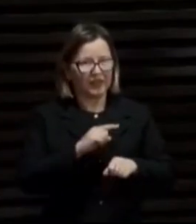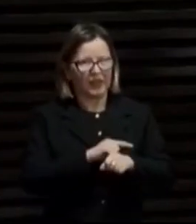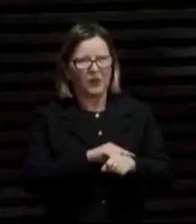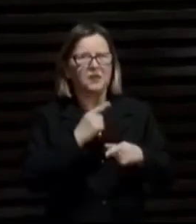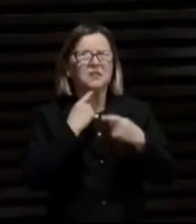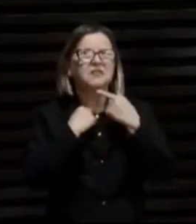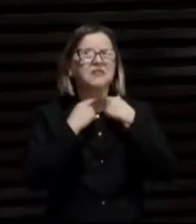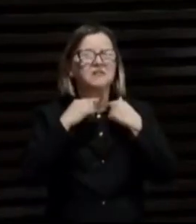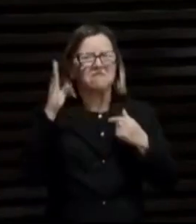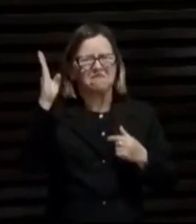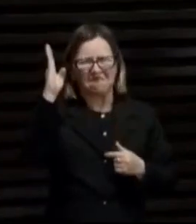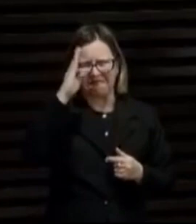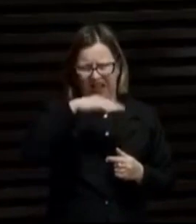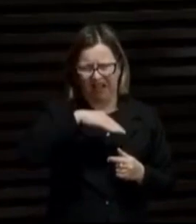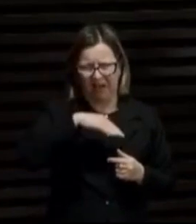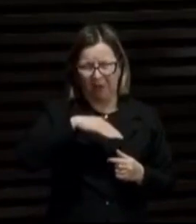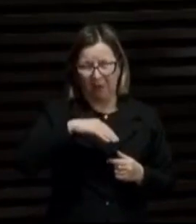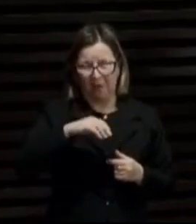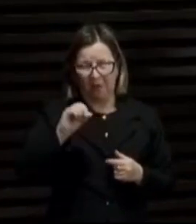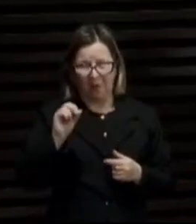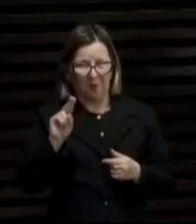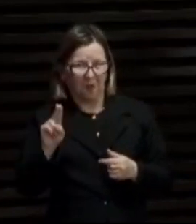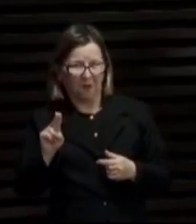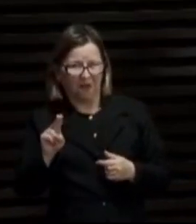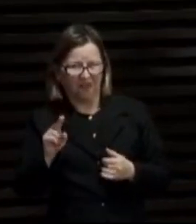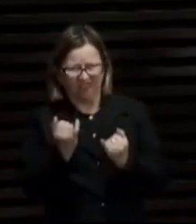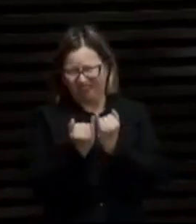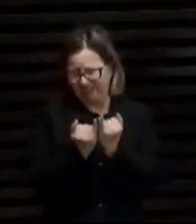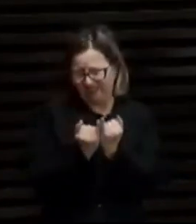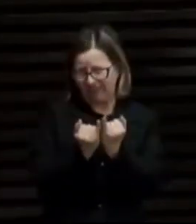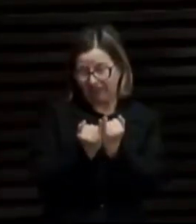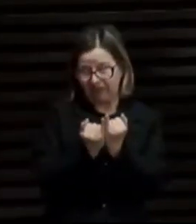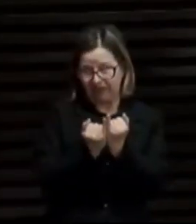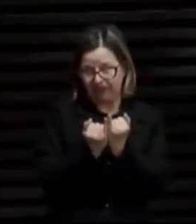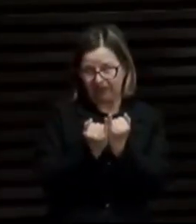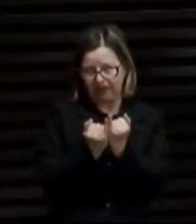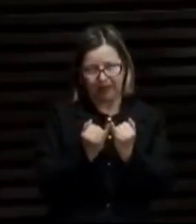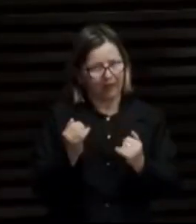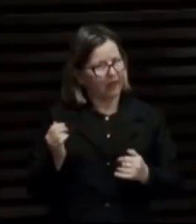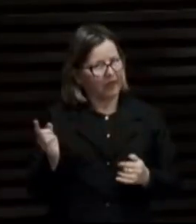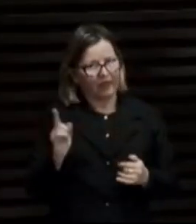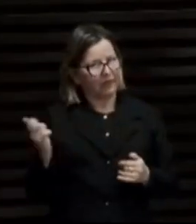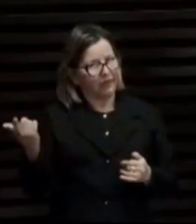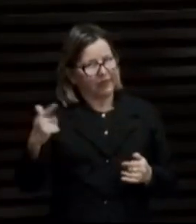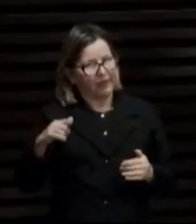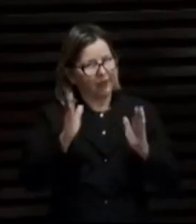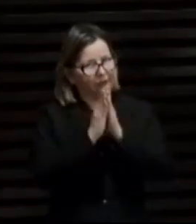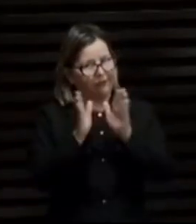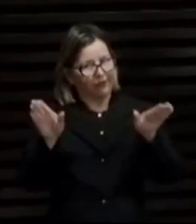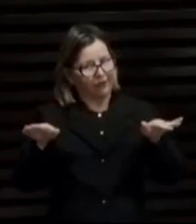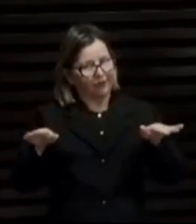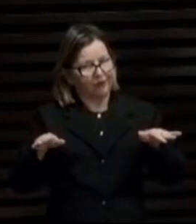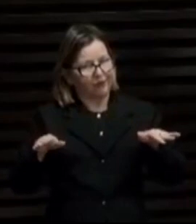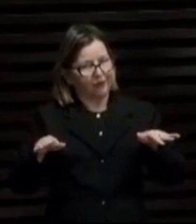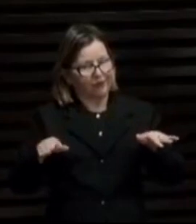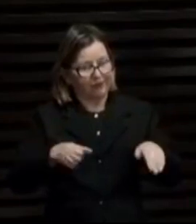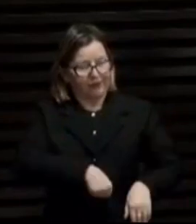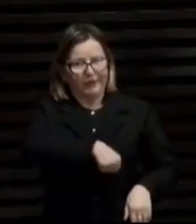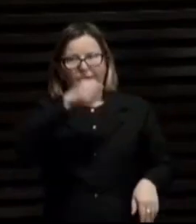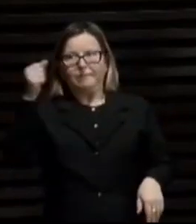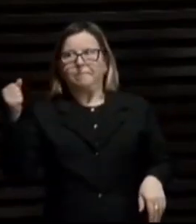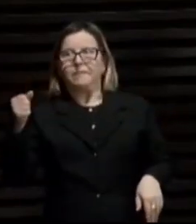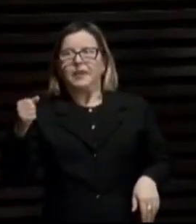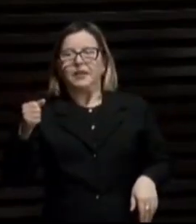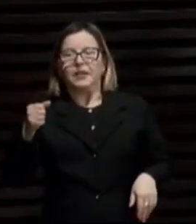maligno, na hora da maledicência, né? Não vai vir um anjo, meter uma espada no seu pescoço e falar, não faz isso que você